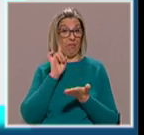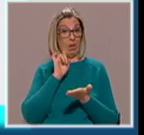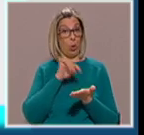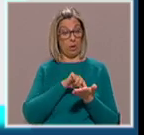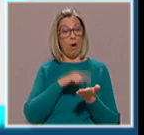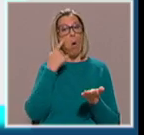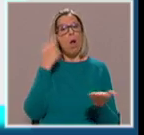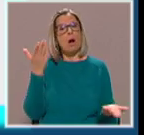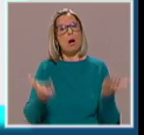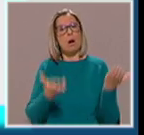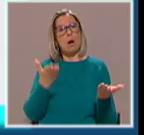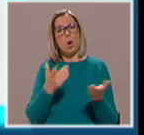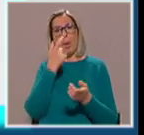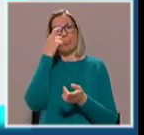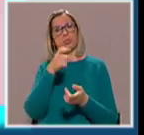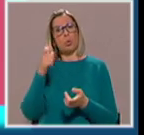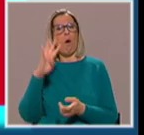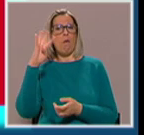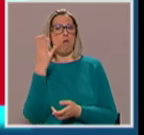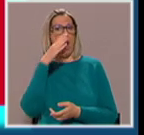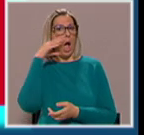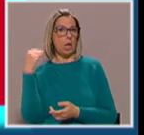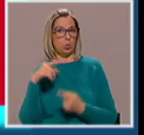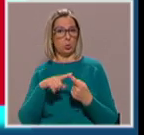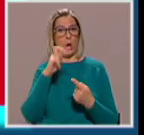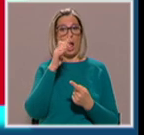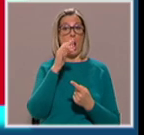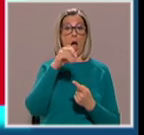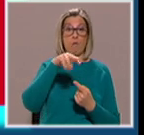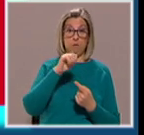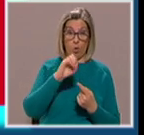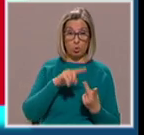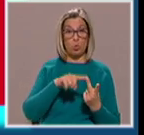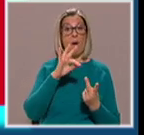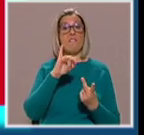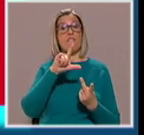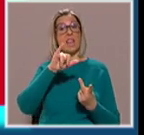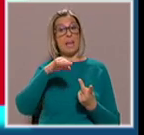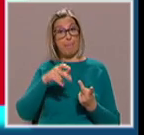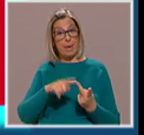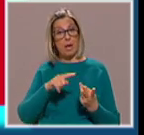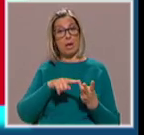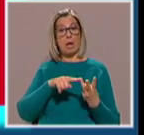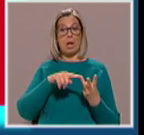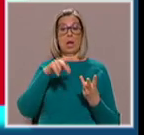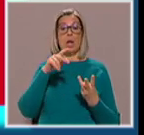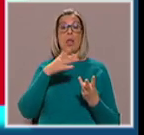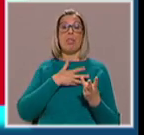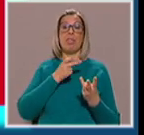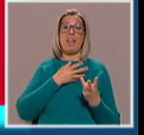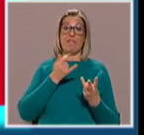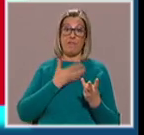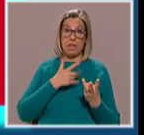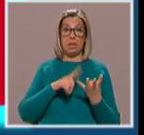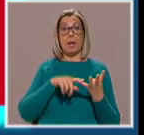as análises sanguíneas de 4 adultos: o Afonso, a Filipa, o David e a Maria. Vamos comparar